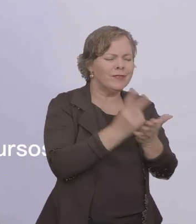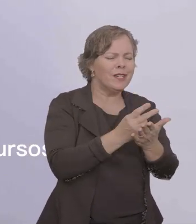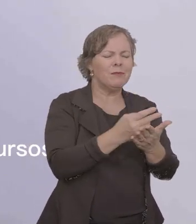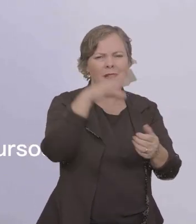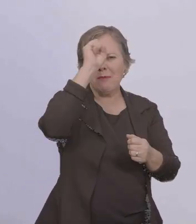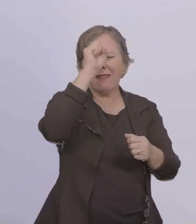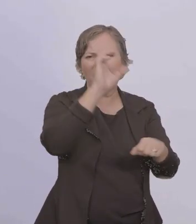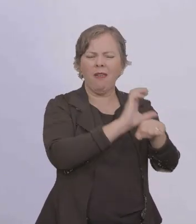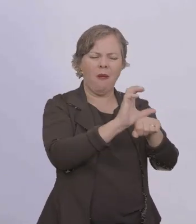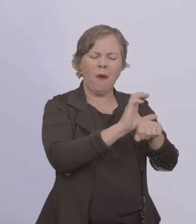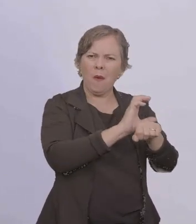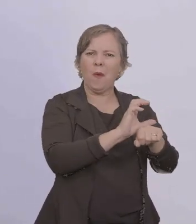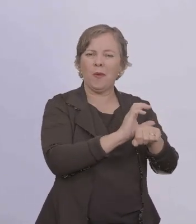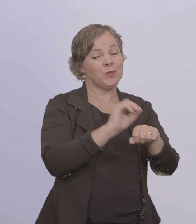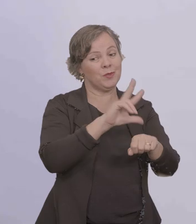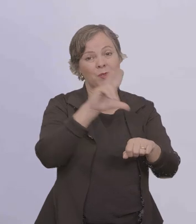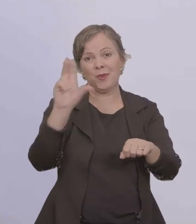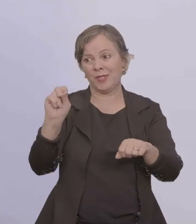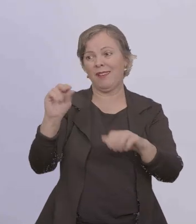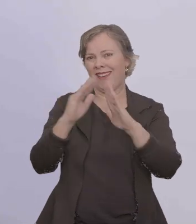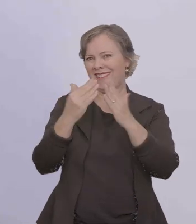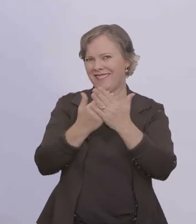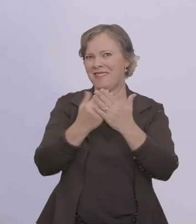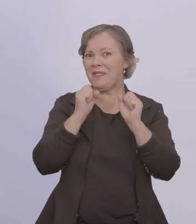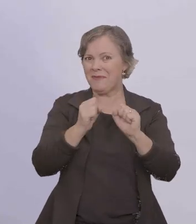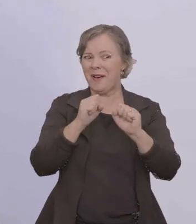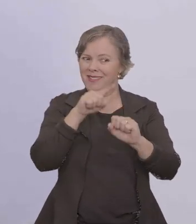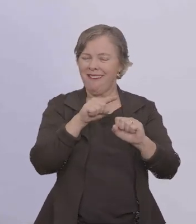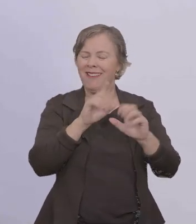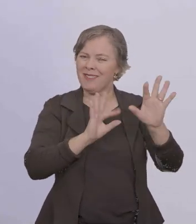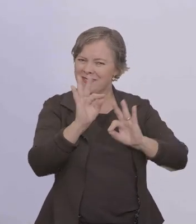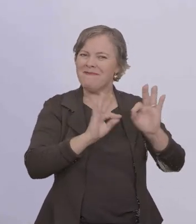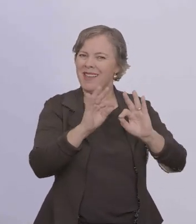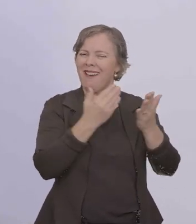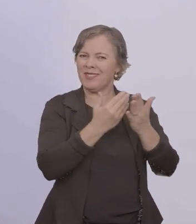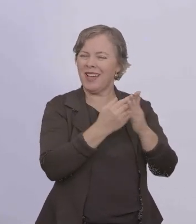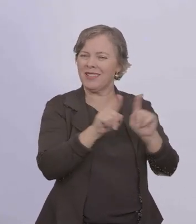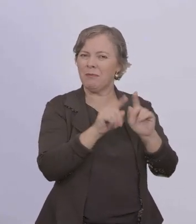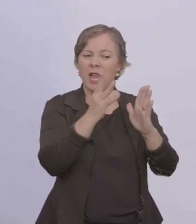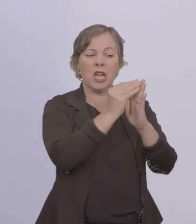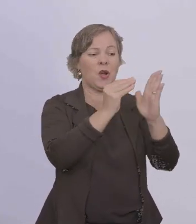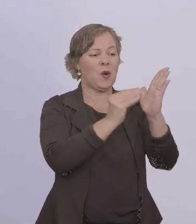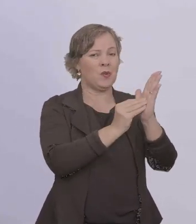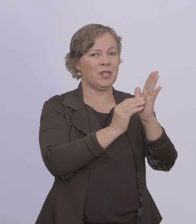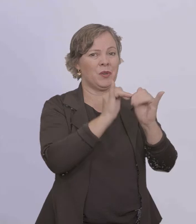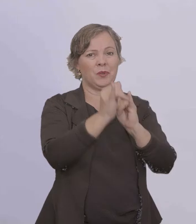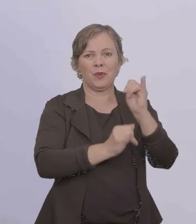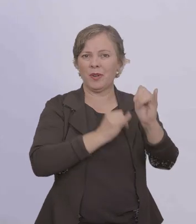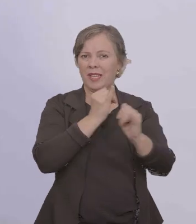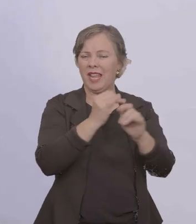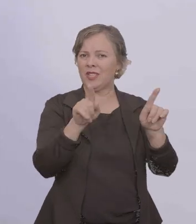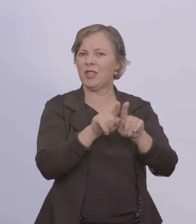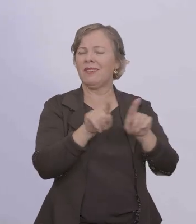fazendo cursos. O Senac é uma instituição onde ele pode se preparar para isso, e também conteúdos na internet, bem